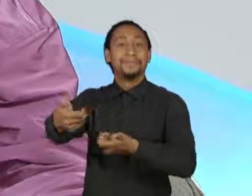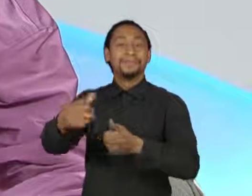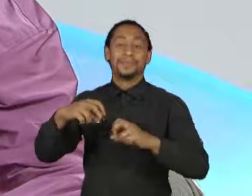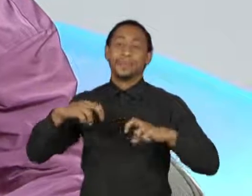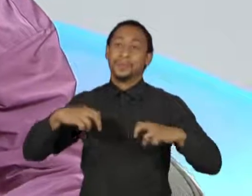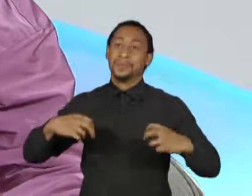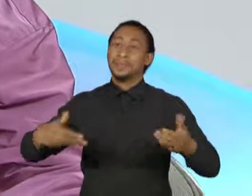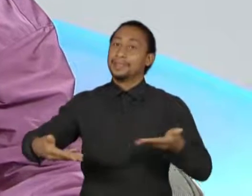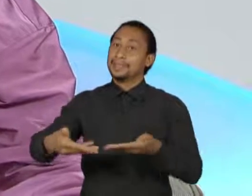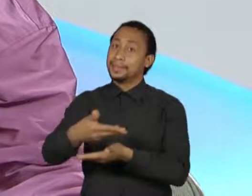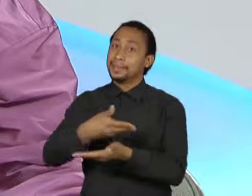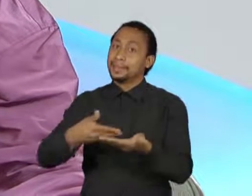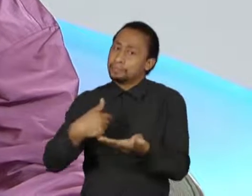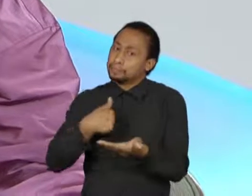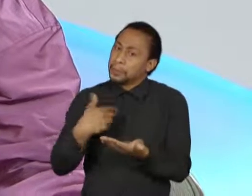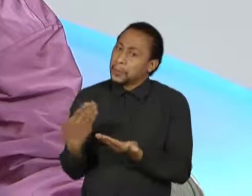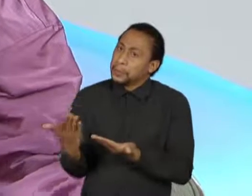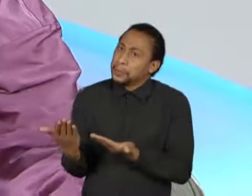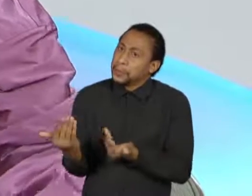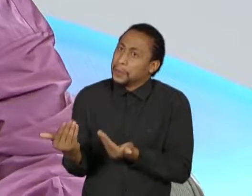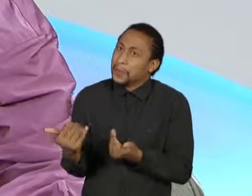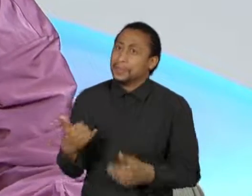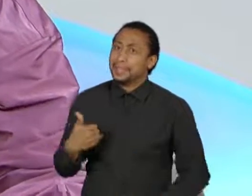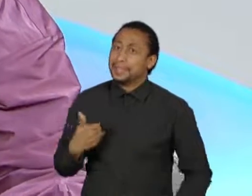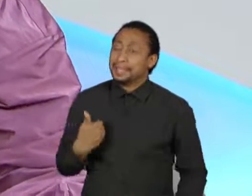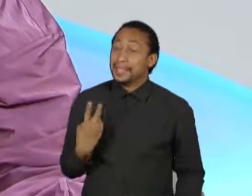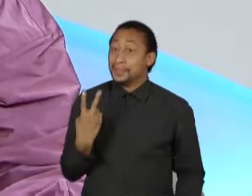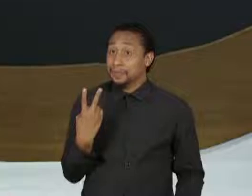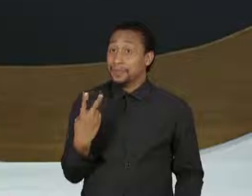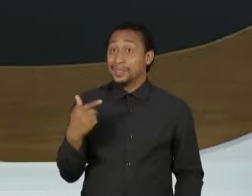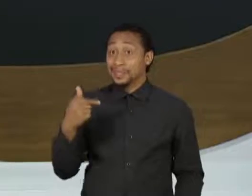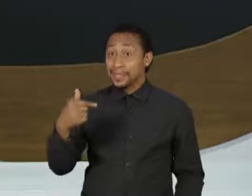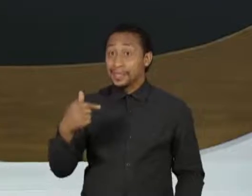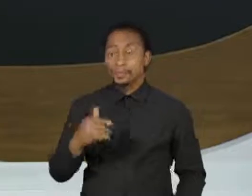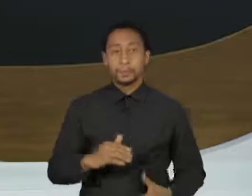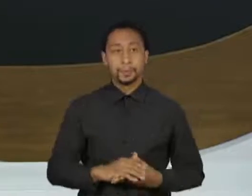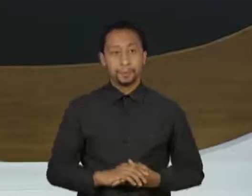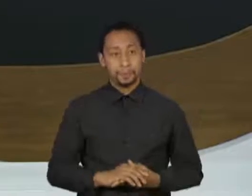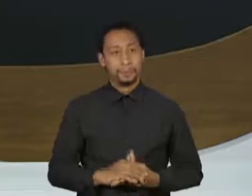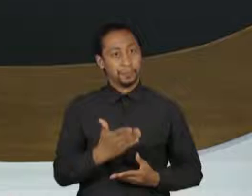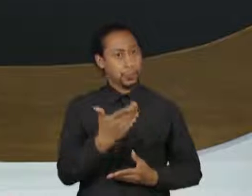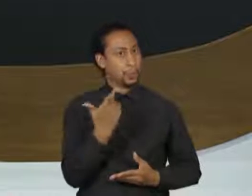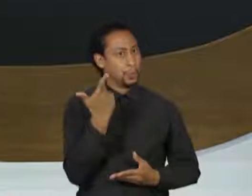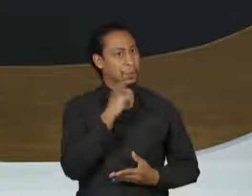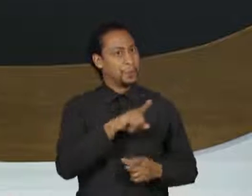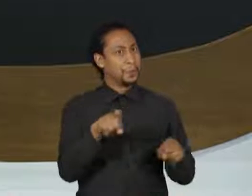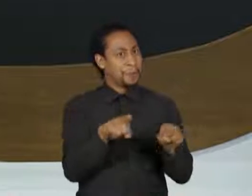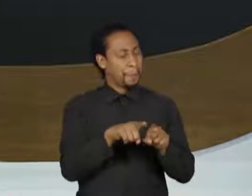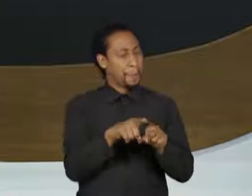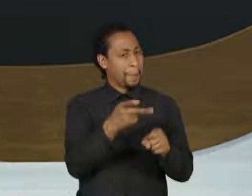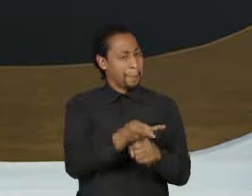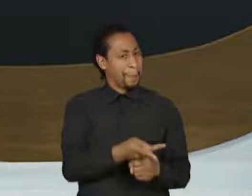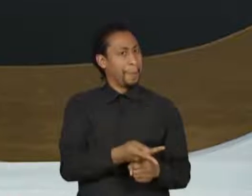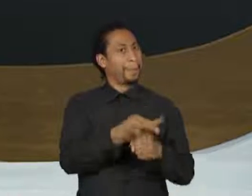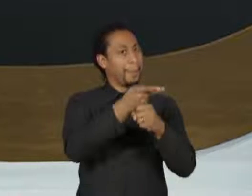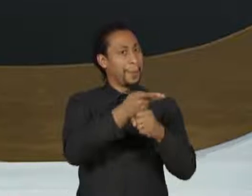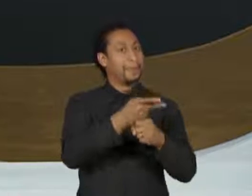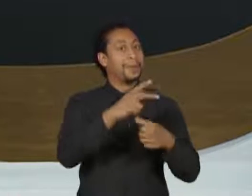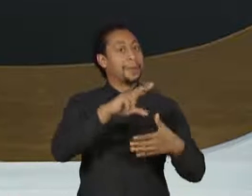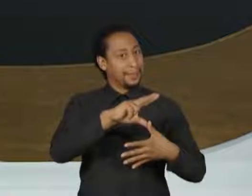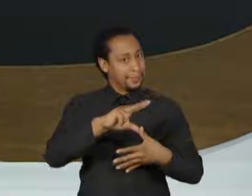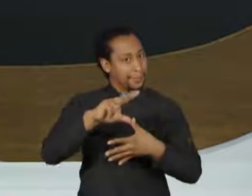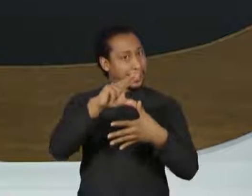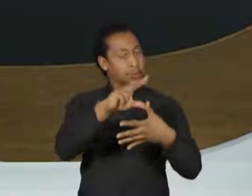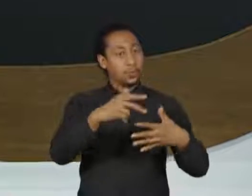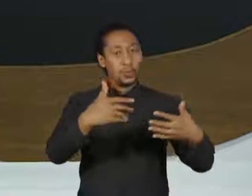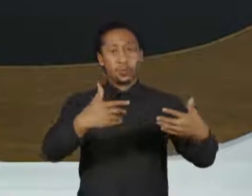nova, né? Com 27 anos. Pois é, e não só essa conquista, né? Grammy Latino, um Grammy numa